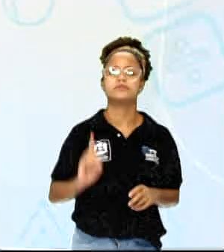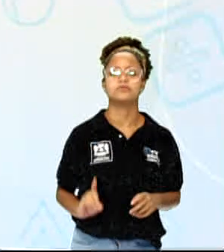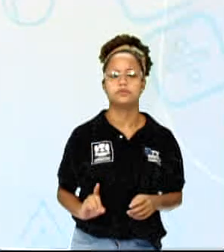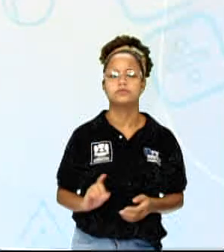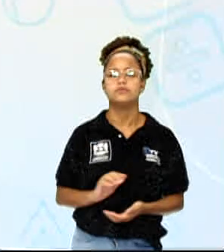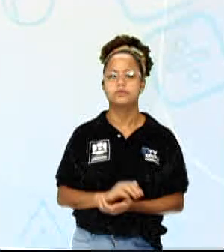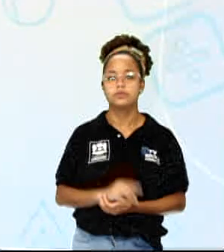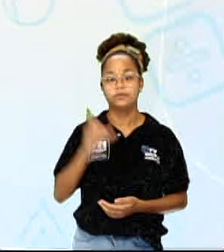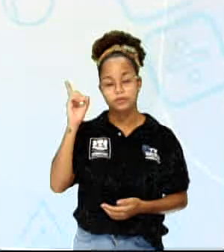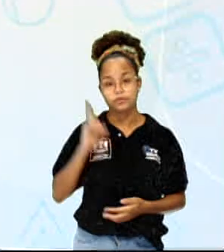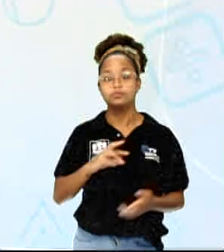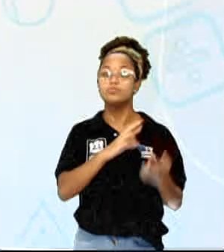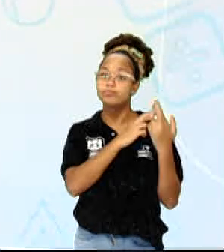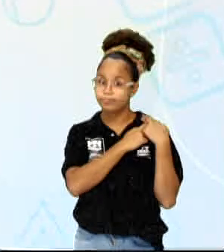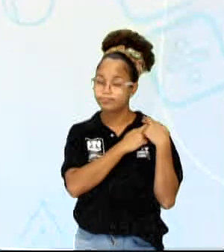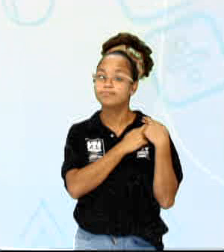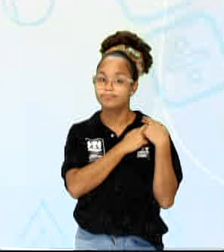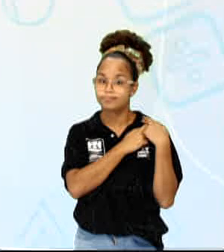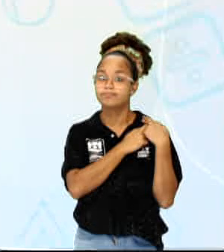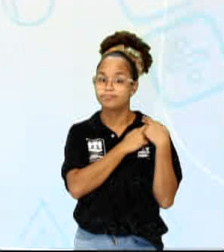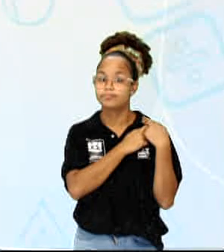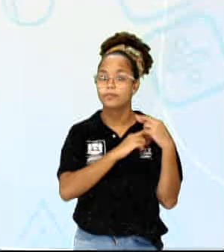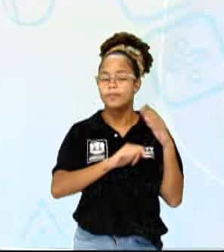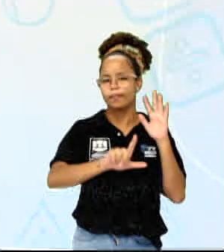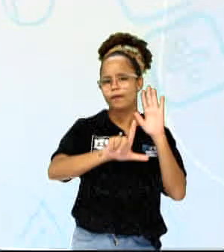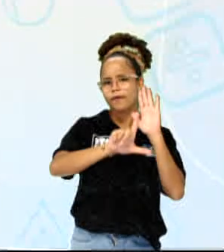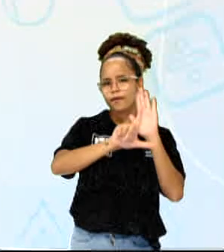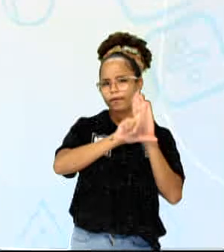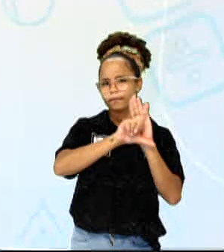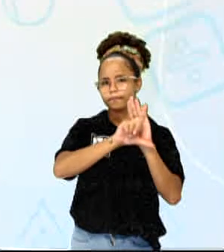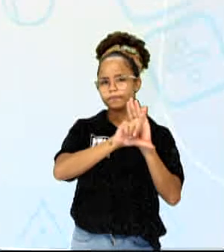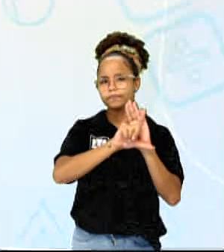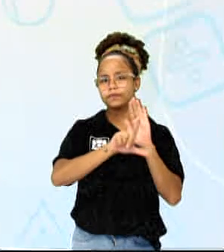e responsabilidades. A lei é a Lei de